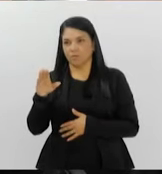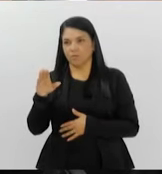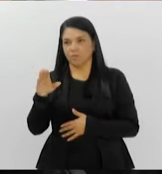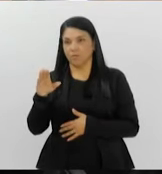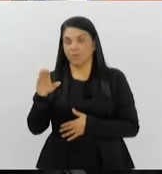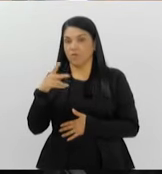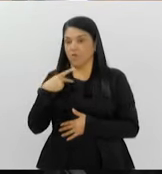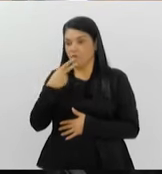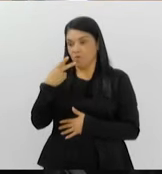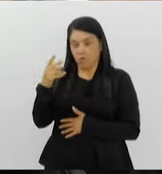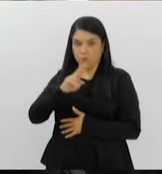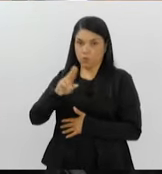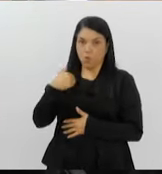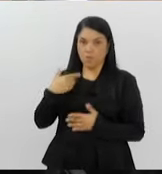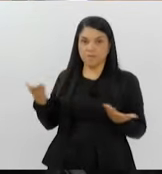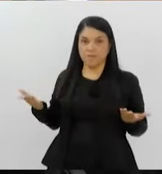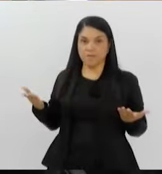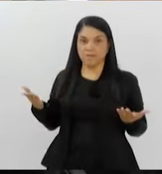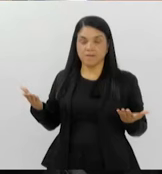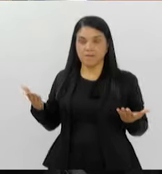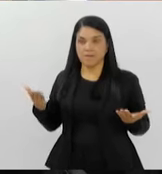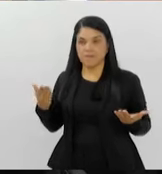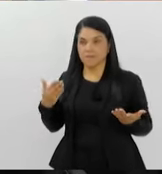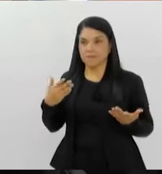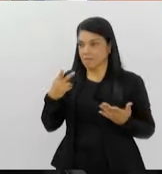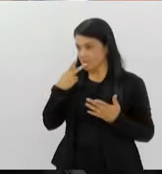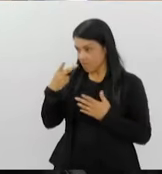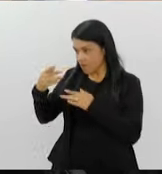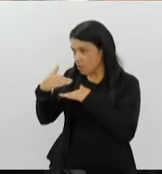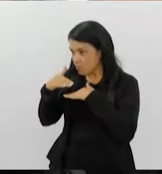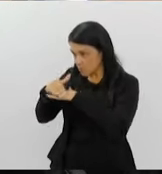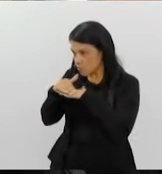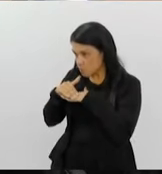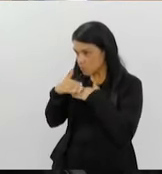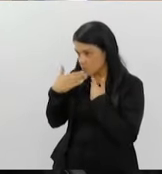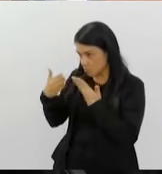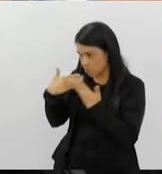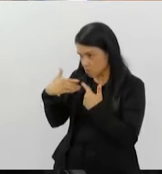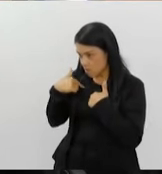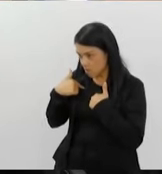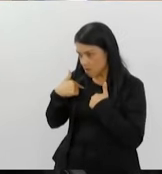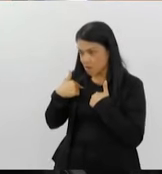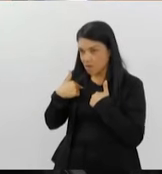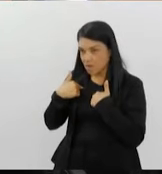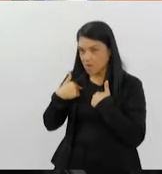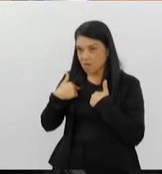Não, porque esse deputado aqui não fala. Vossa Excelência quer falar comigo? A fala está comigo. Mas você não pode falar comigo.